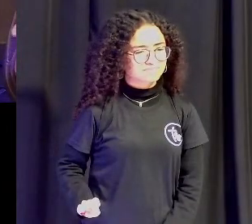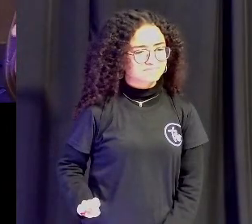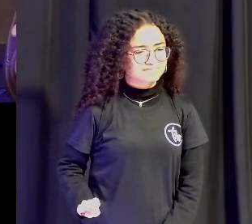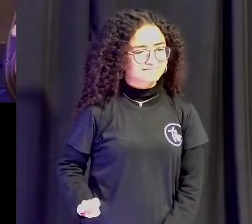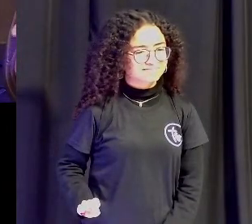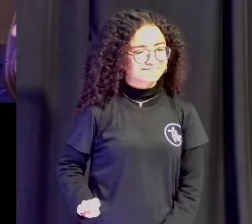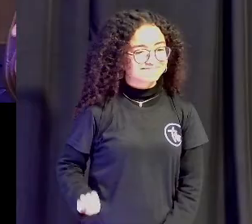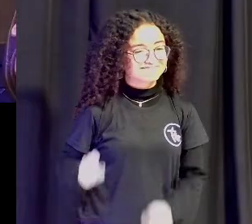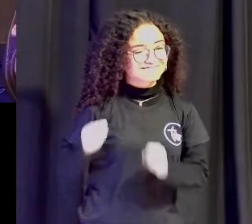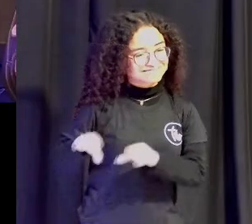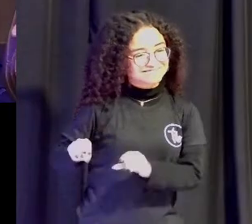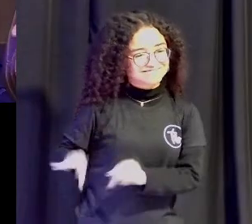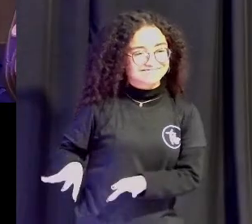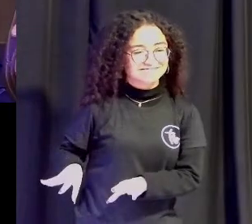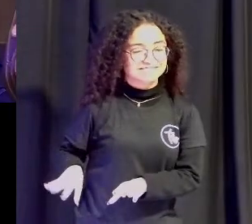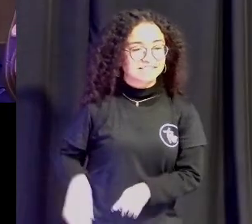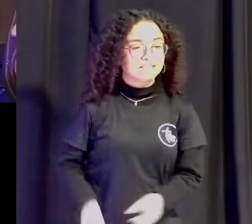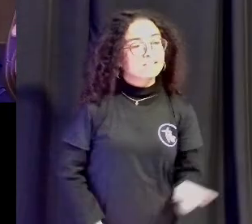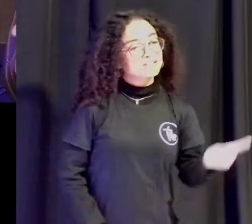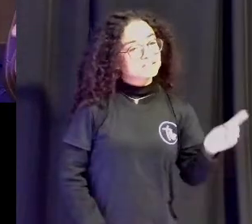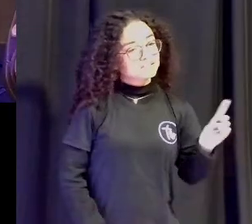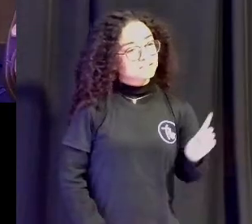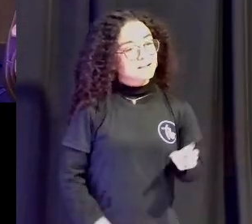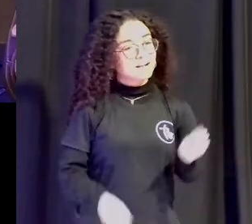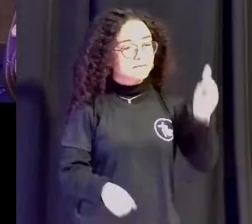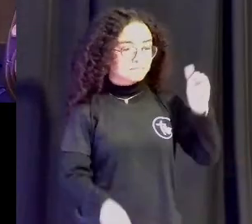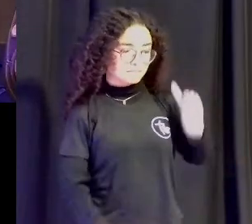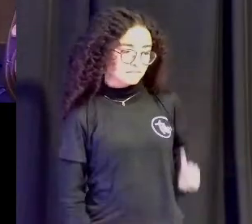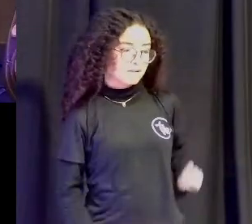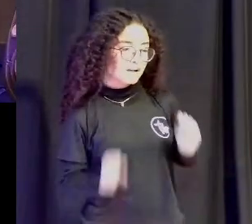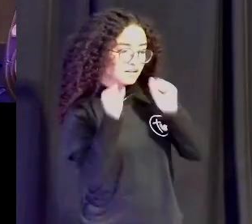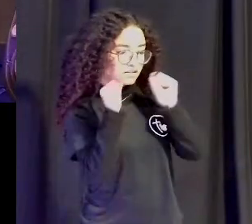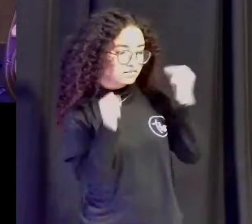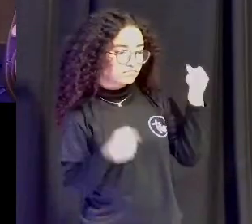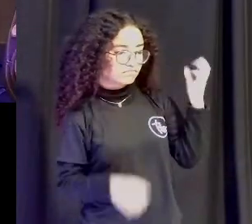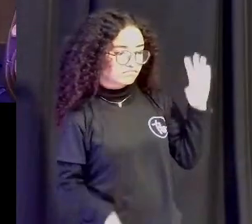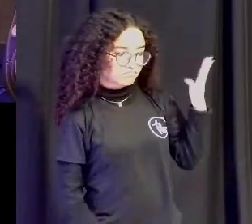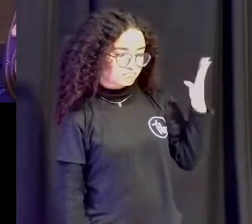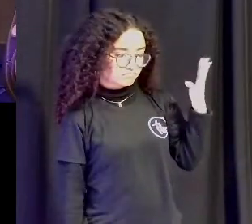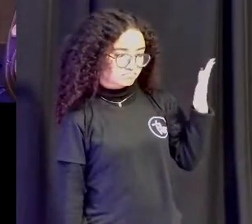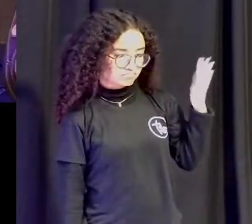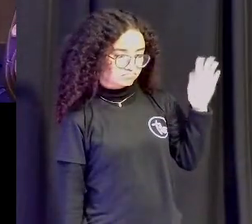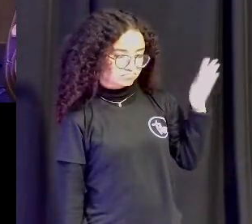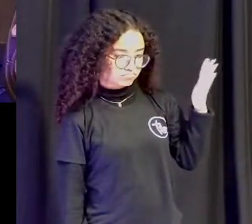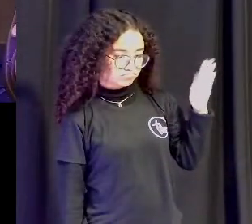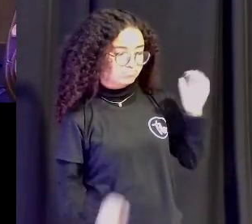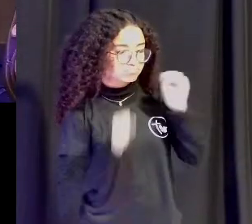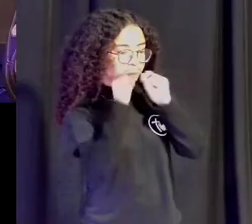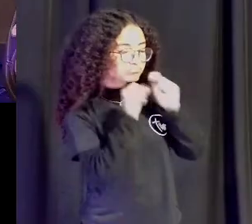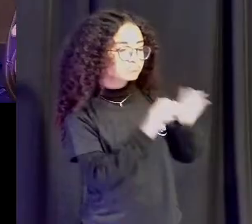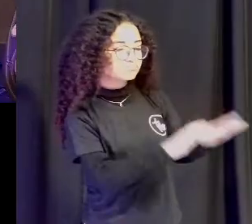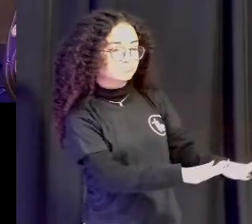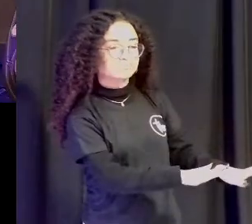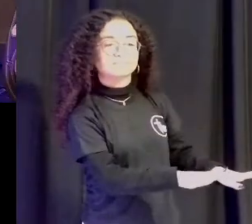Quando era para abençoar, tomava-se pela mão direita. Eles levantam aquele homem.